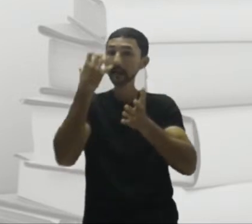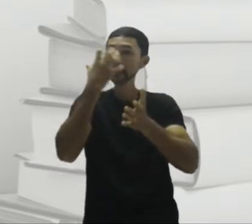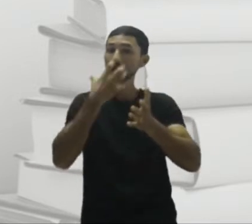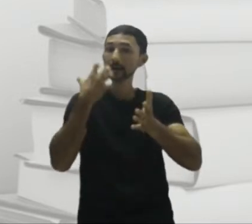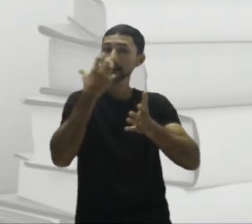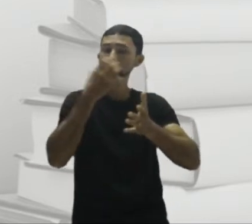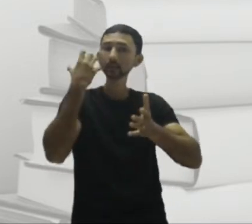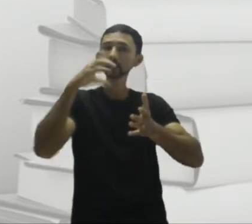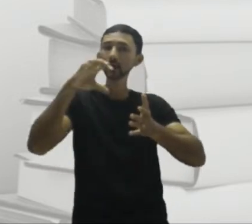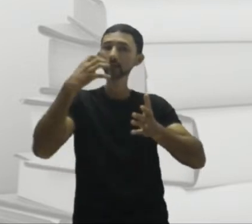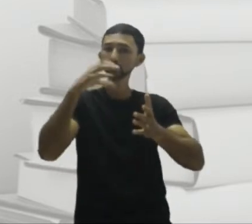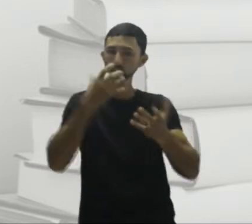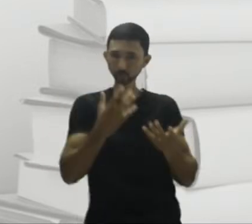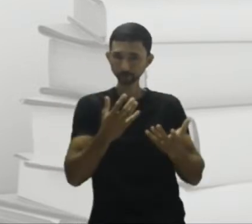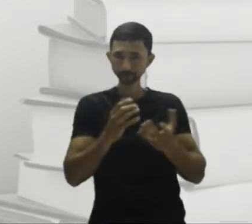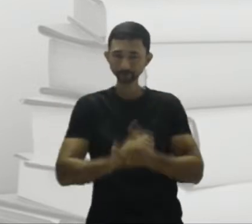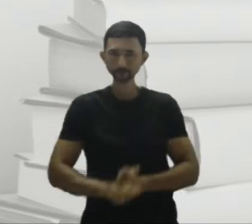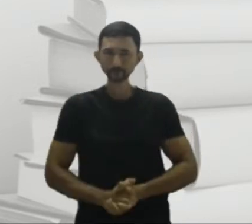certo? Então,